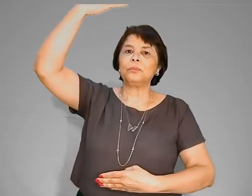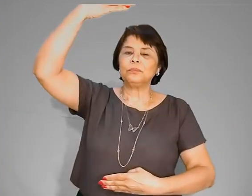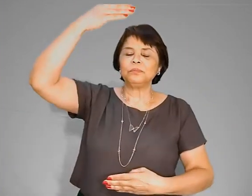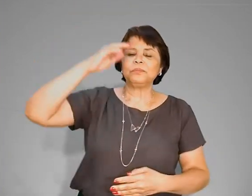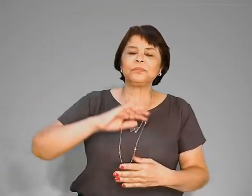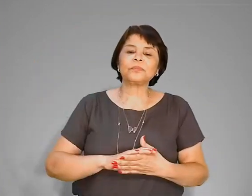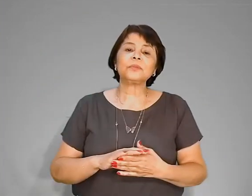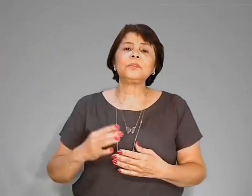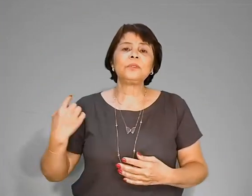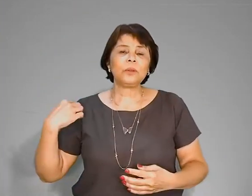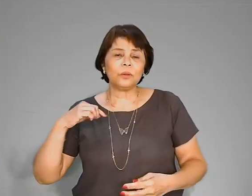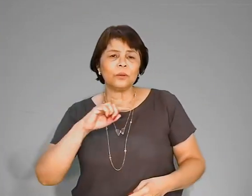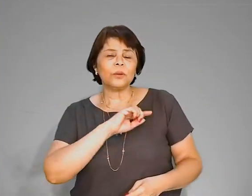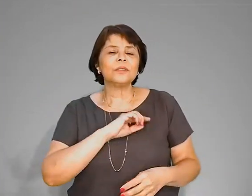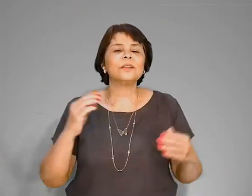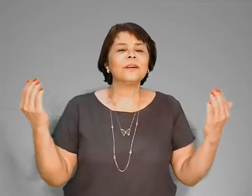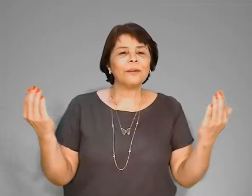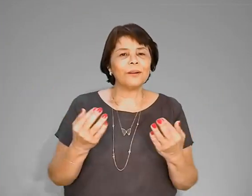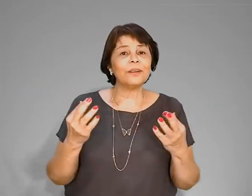Vocês são pedras.